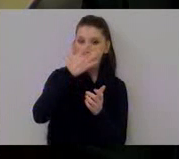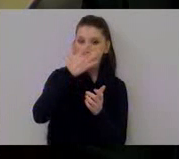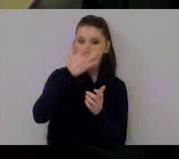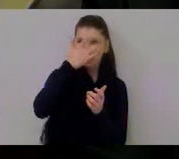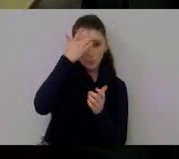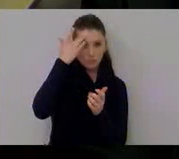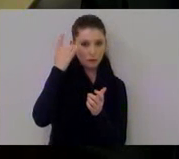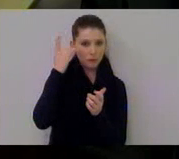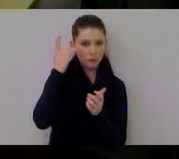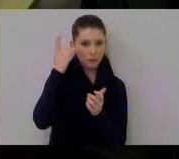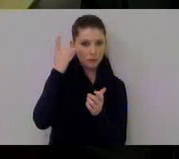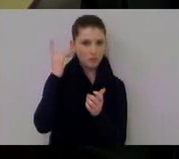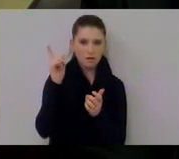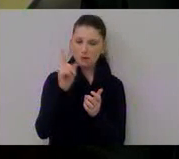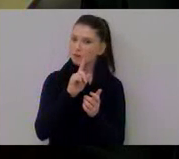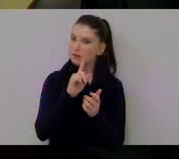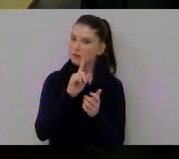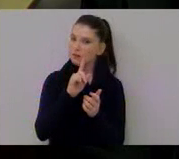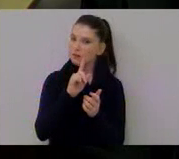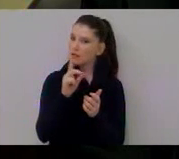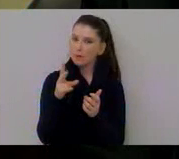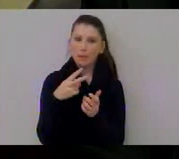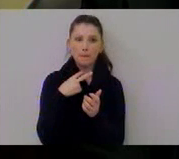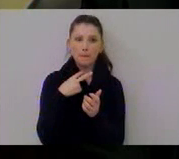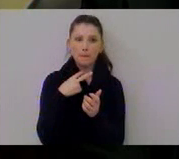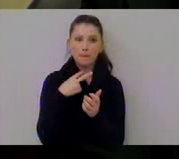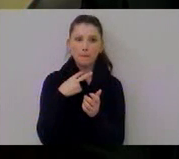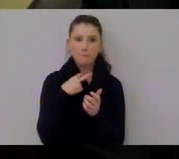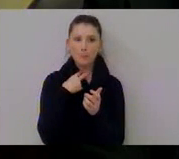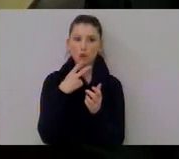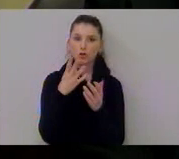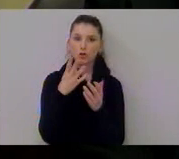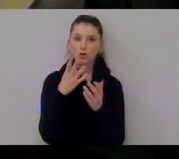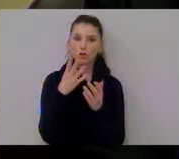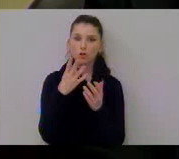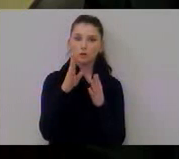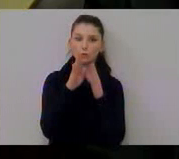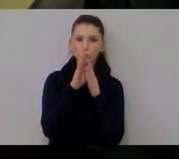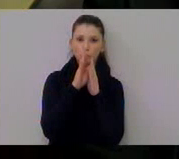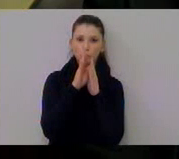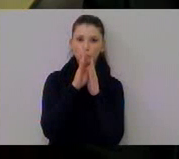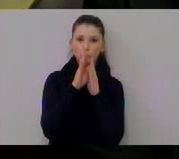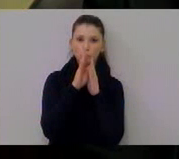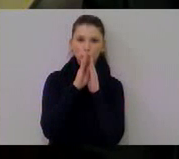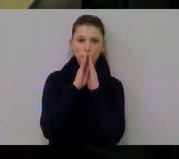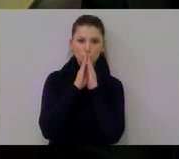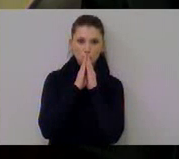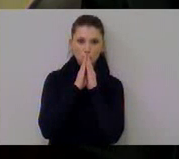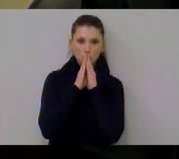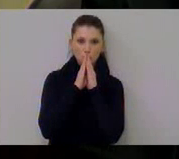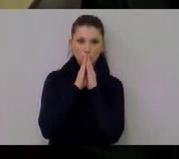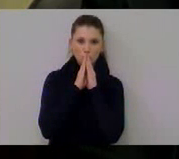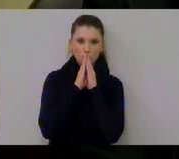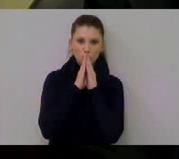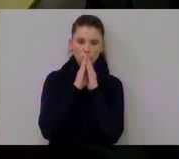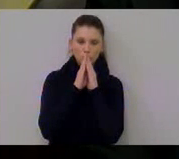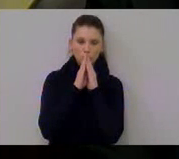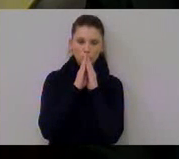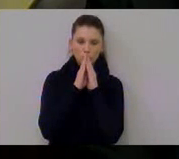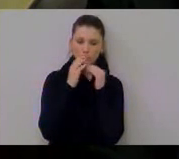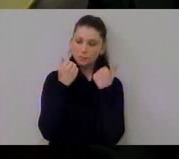das injustiças do mundo. Pois profeta, meus